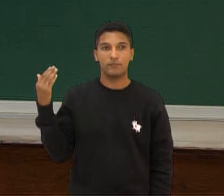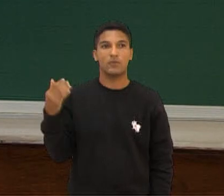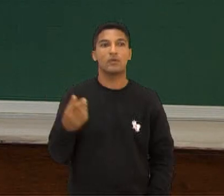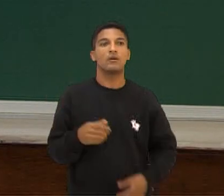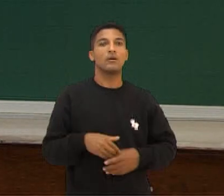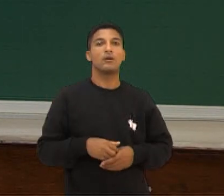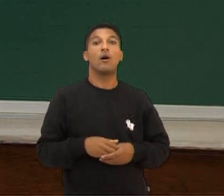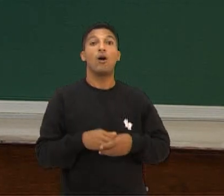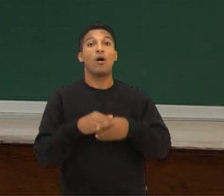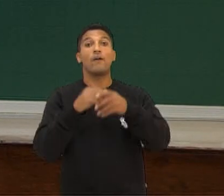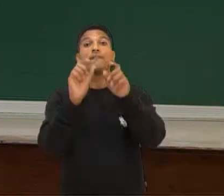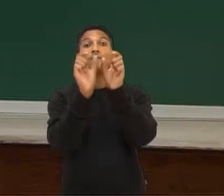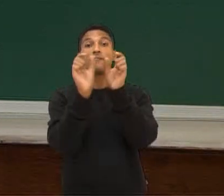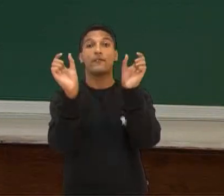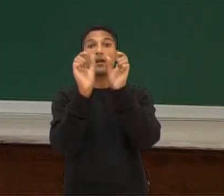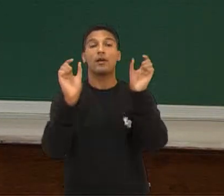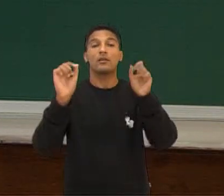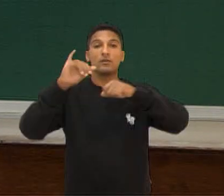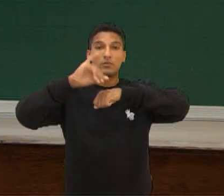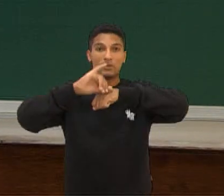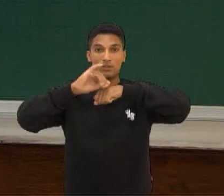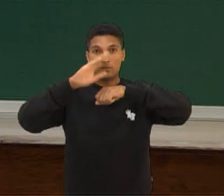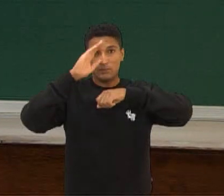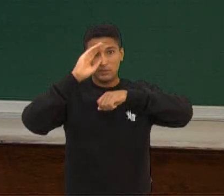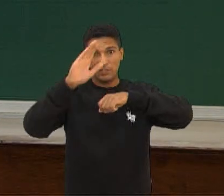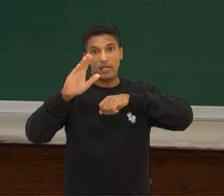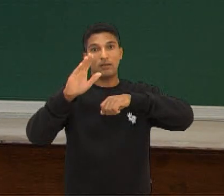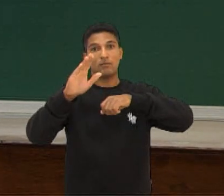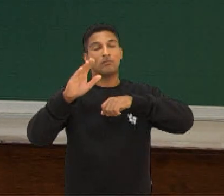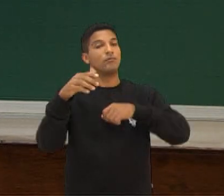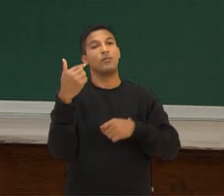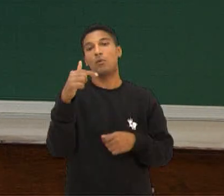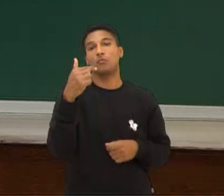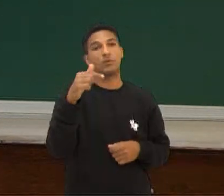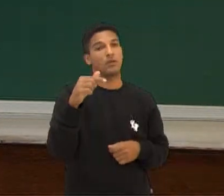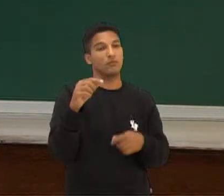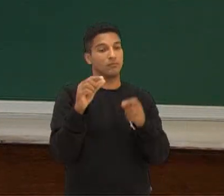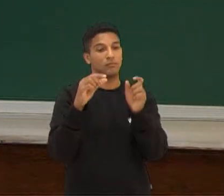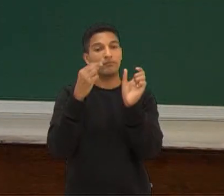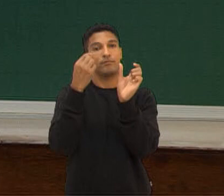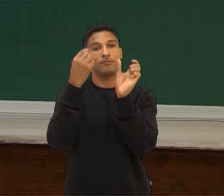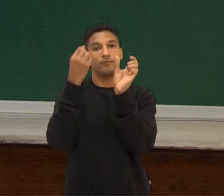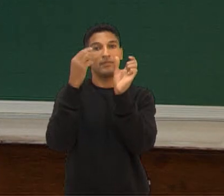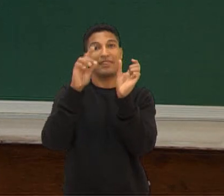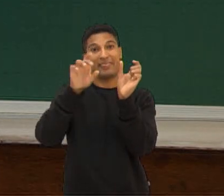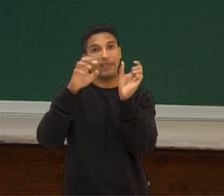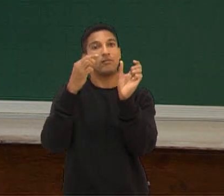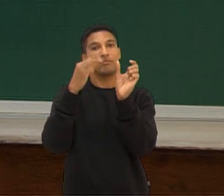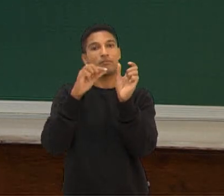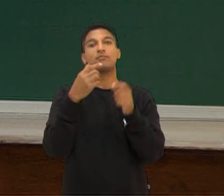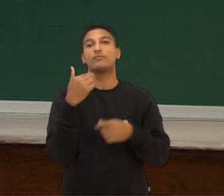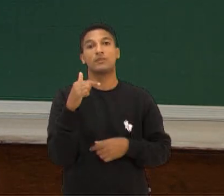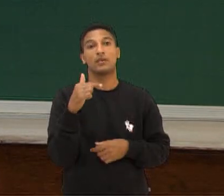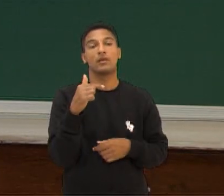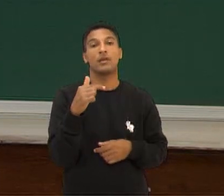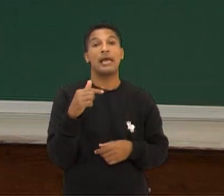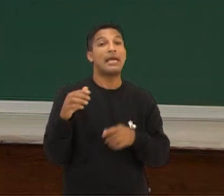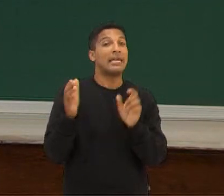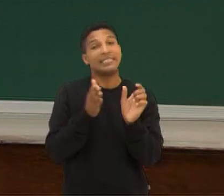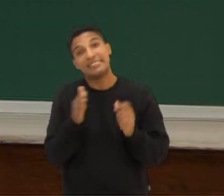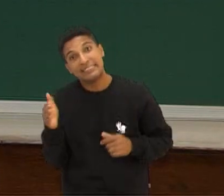direta, não tem esse de e nunca vai aparecer, porque é direta e não indireta. Então, é uma maneira de vocês reconhecerem